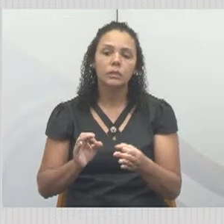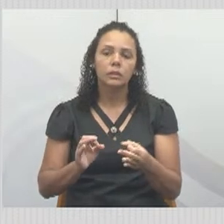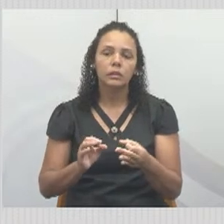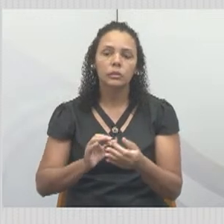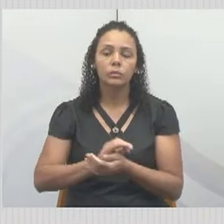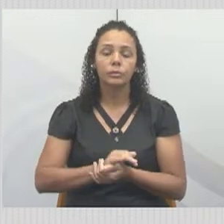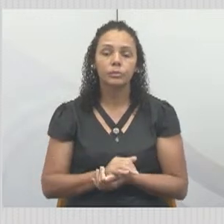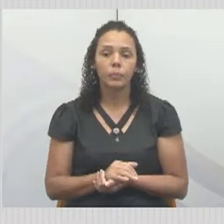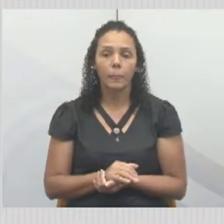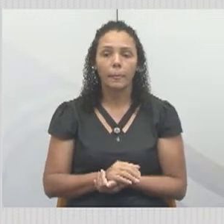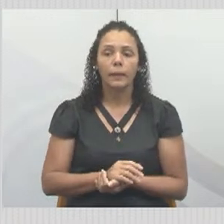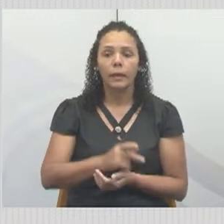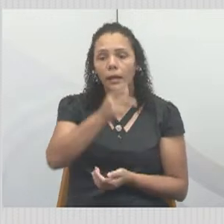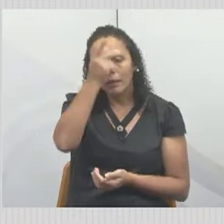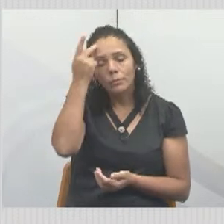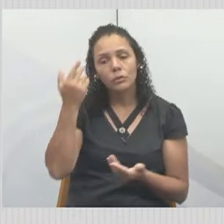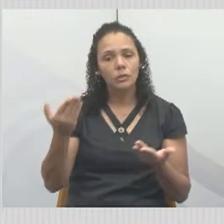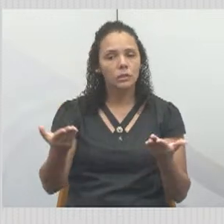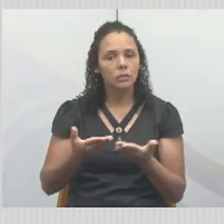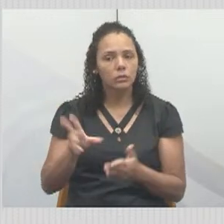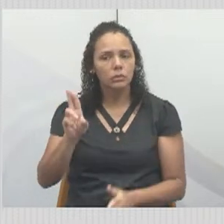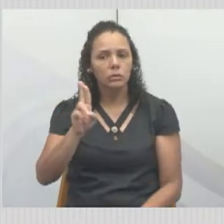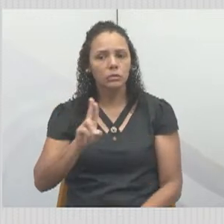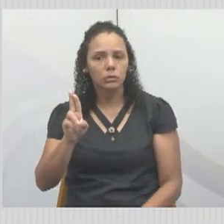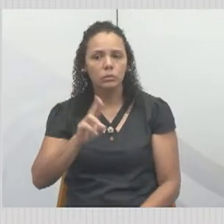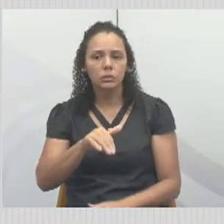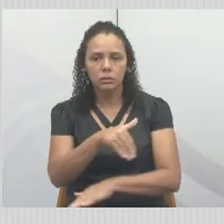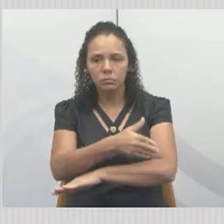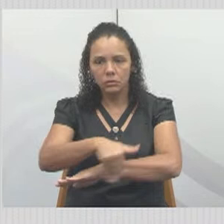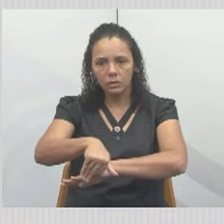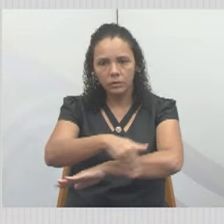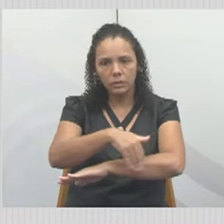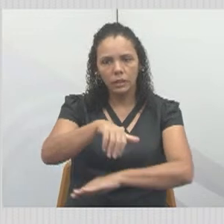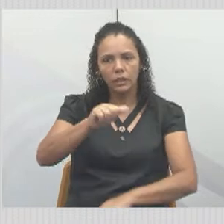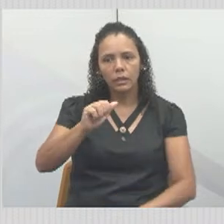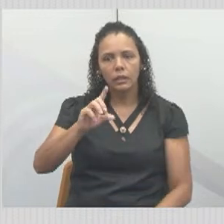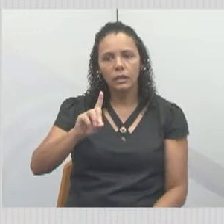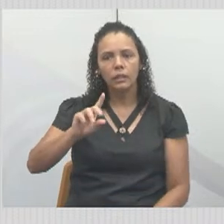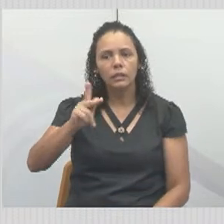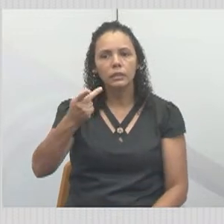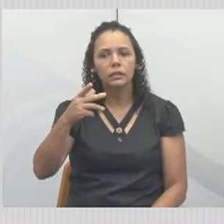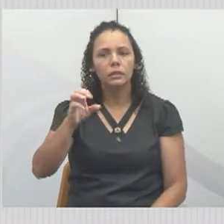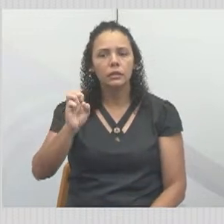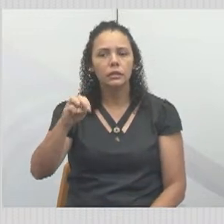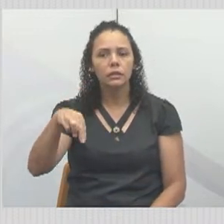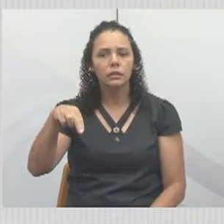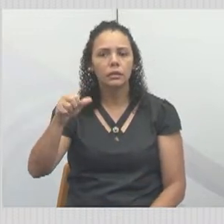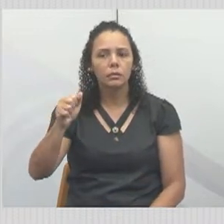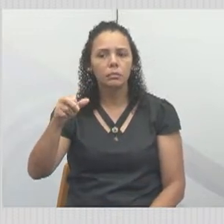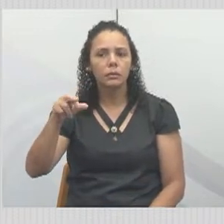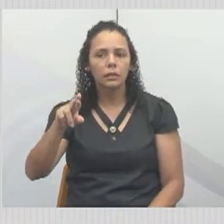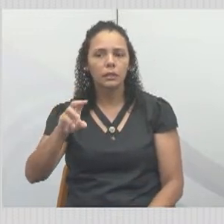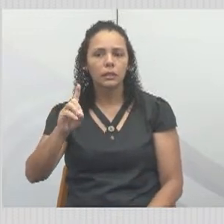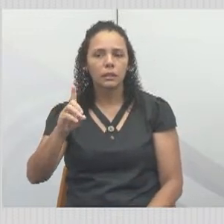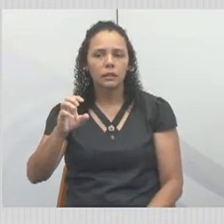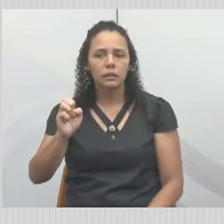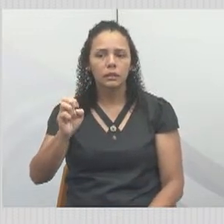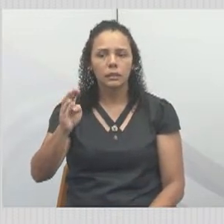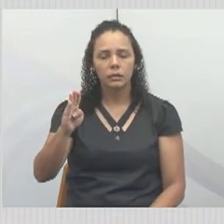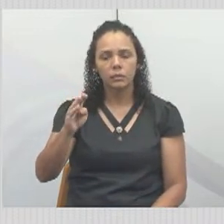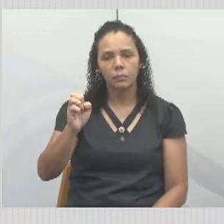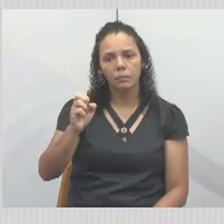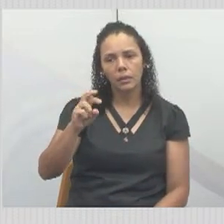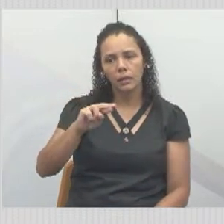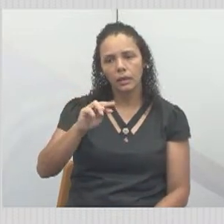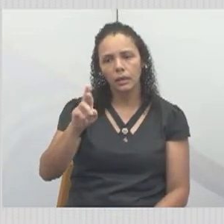ou seja, quem hoje vem da Ademar de Barros e quer acessar da Avelino no sentido rodoviária, tem que ir até a Gates e